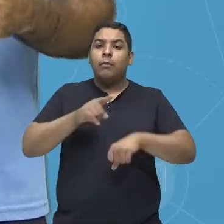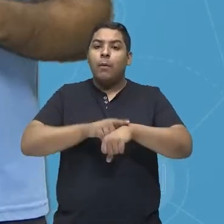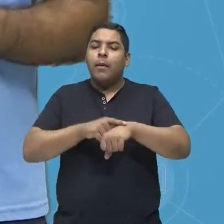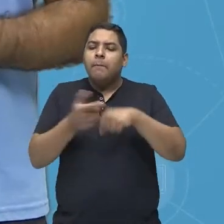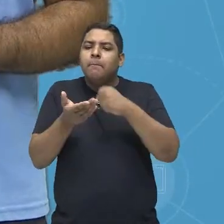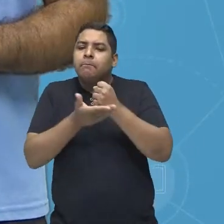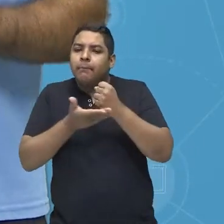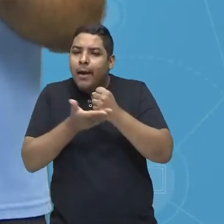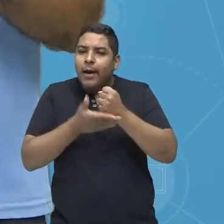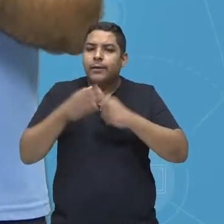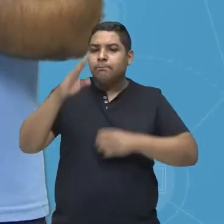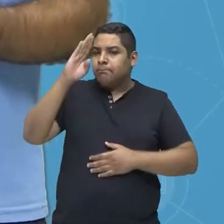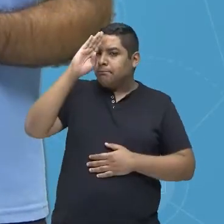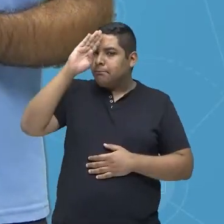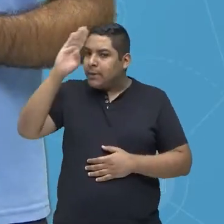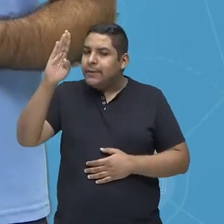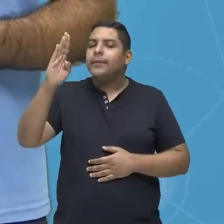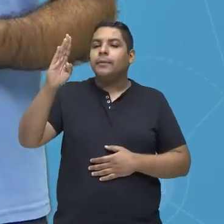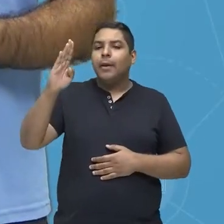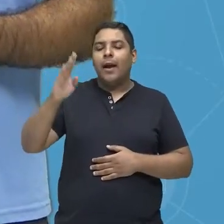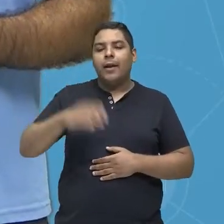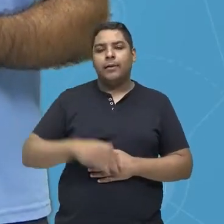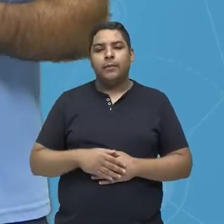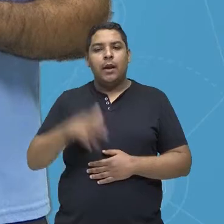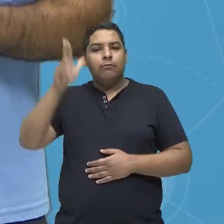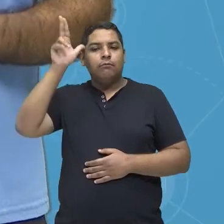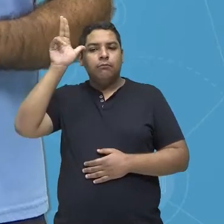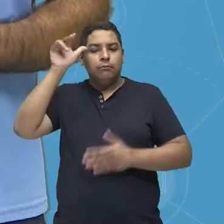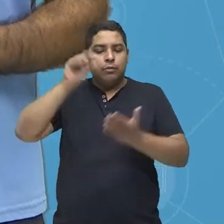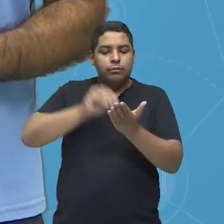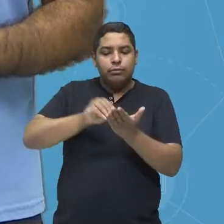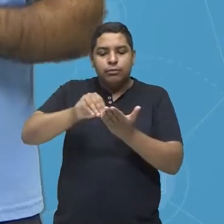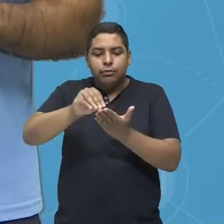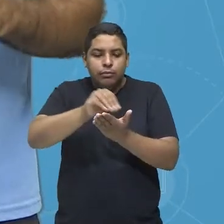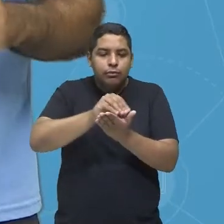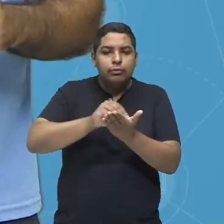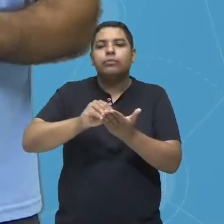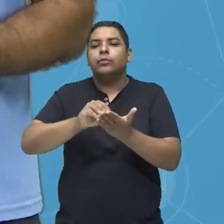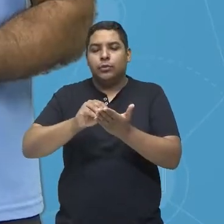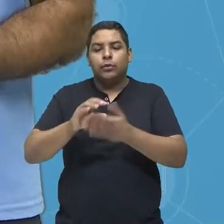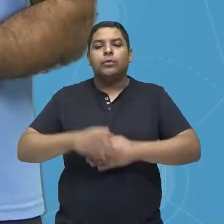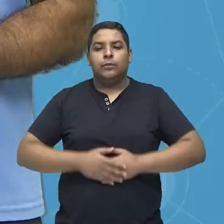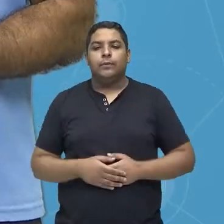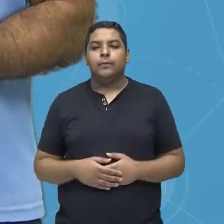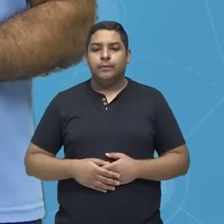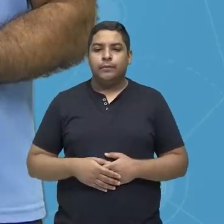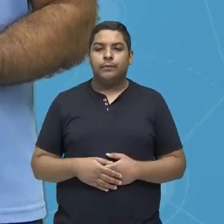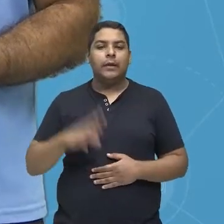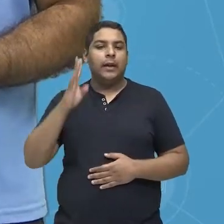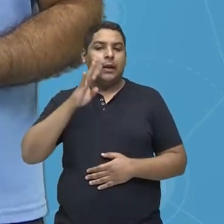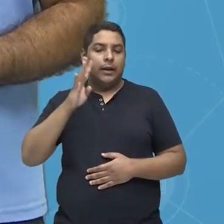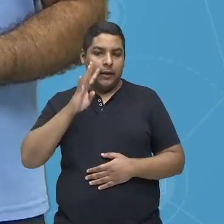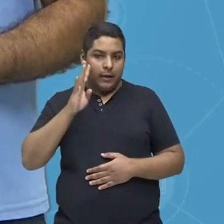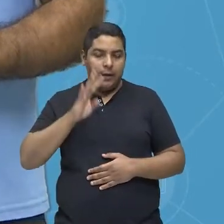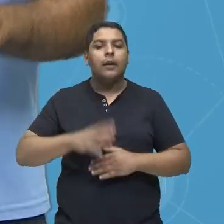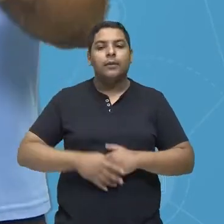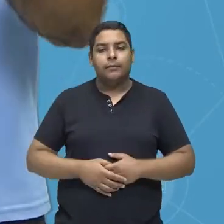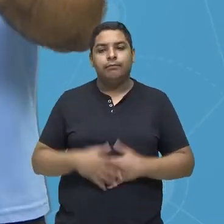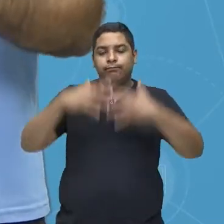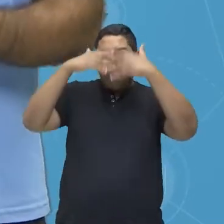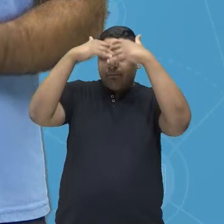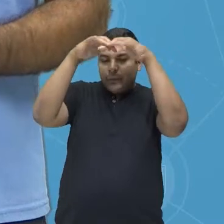fundamentos principais para você jogar bem este jogo tão interessante, né, um jogo de raciocínio muito interessante e